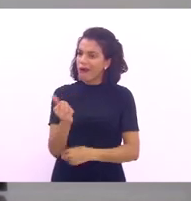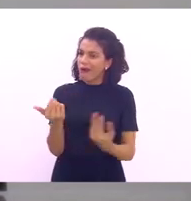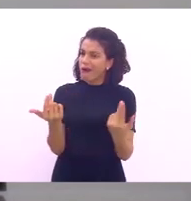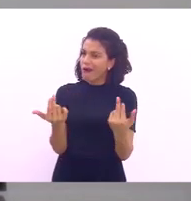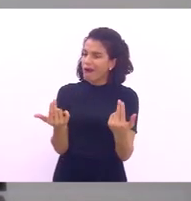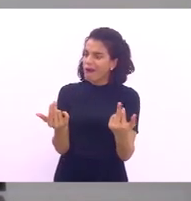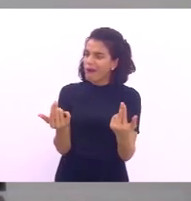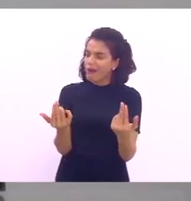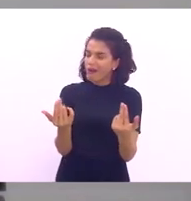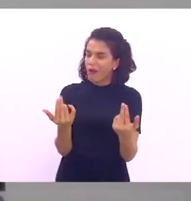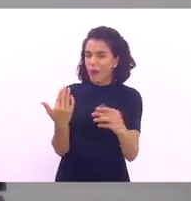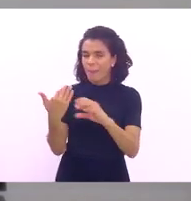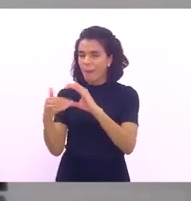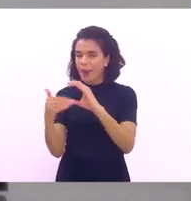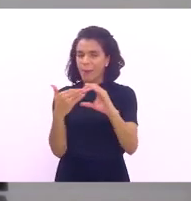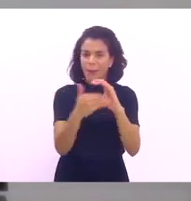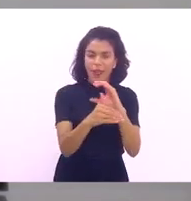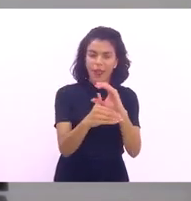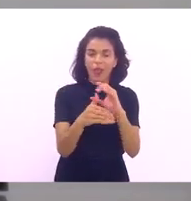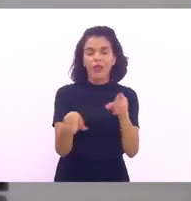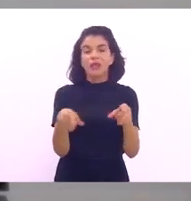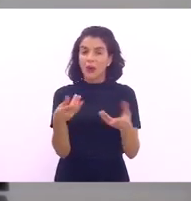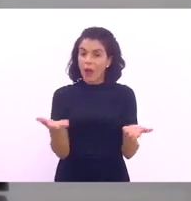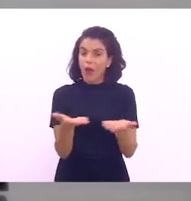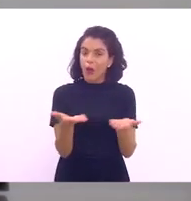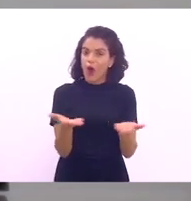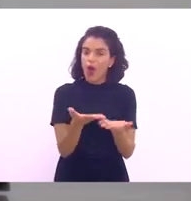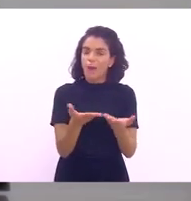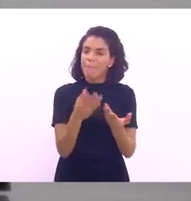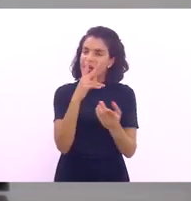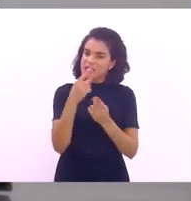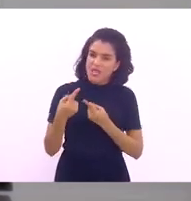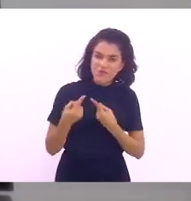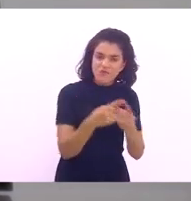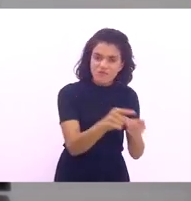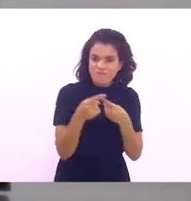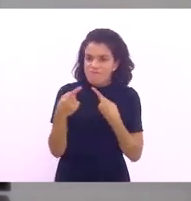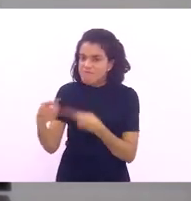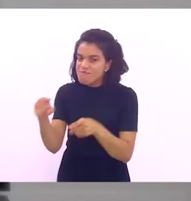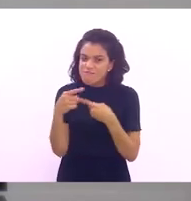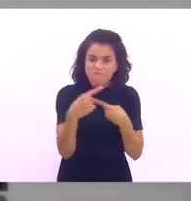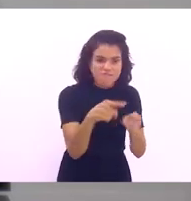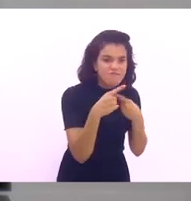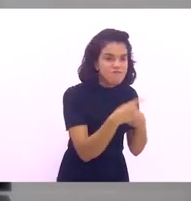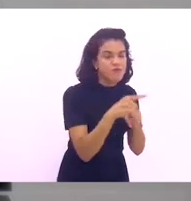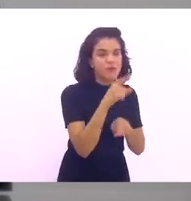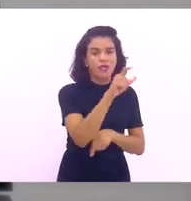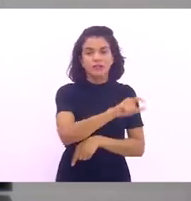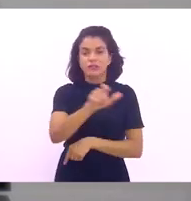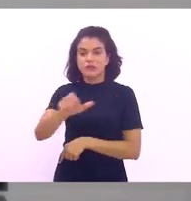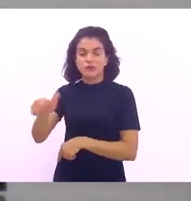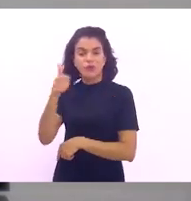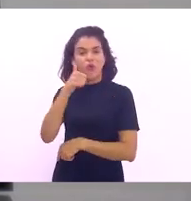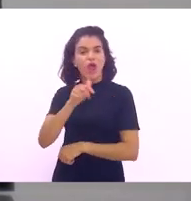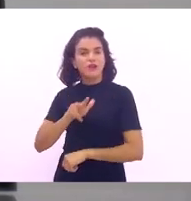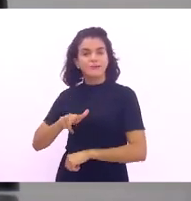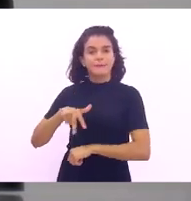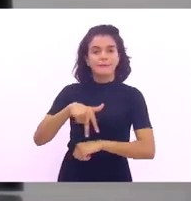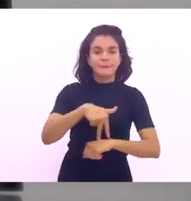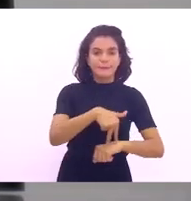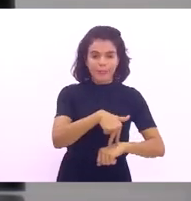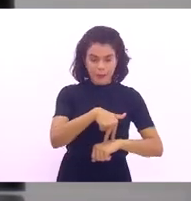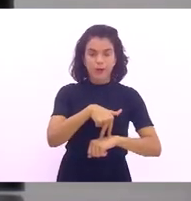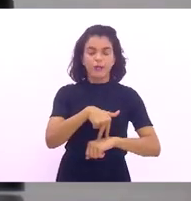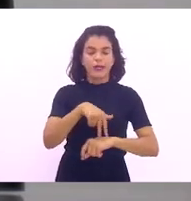está evidentemente num processo de ataque às mulheres já ataque a essas mulheres que se colocam